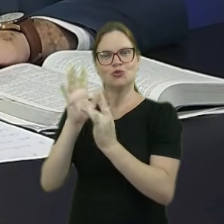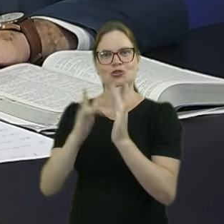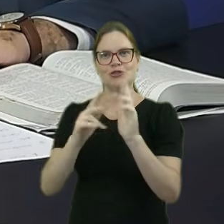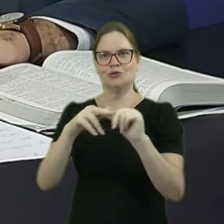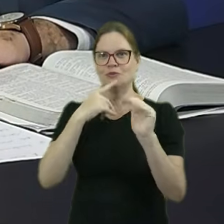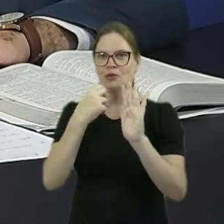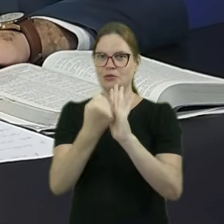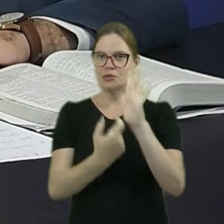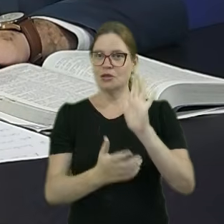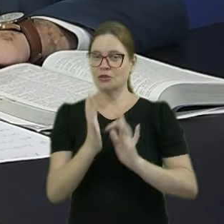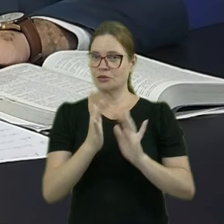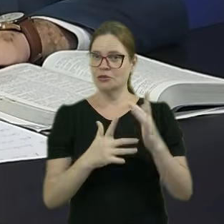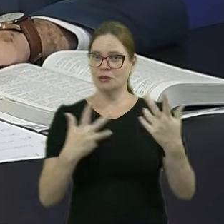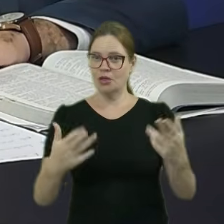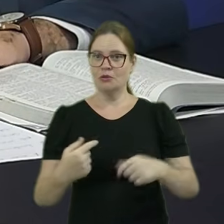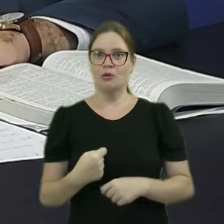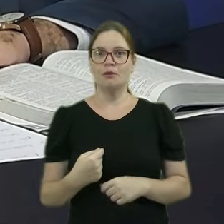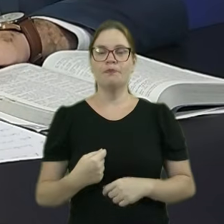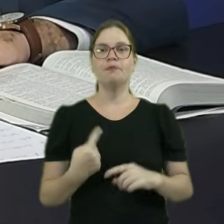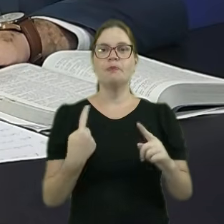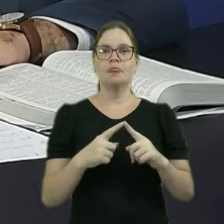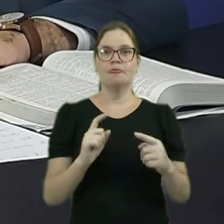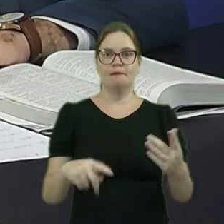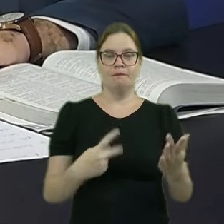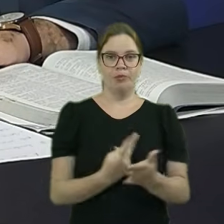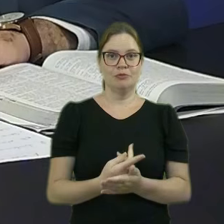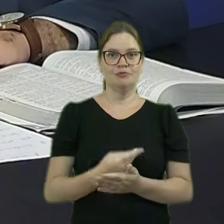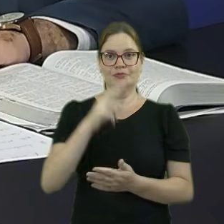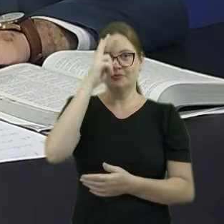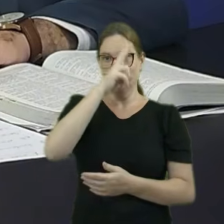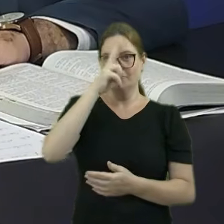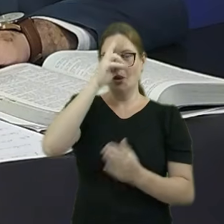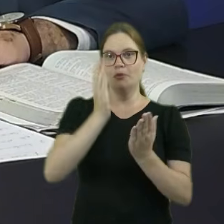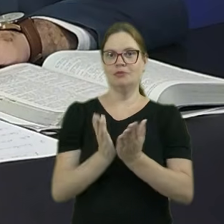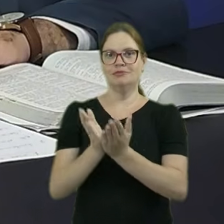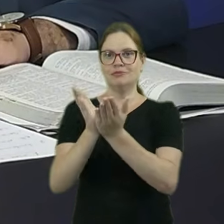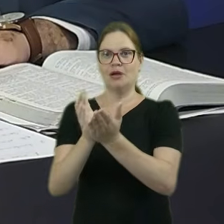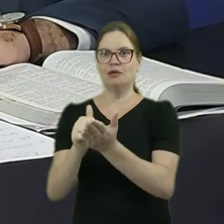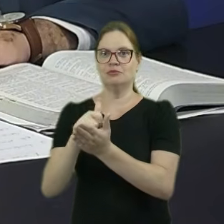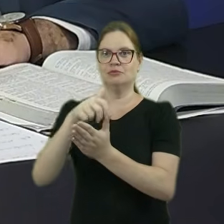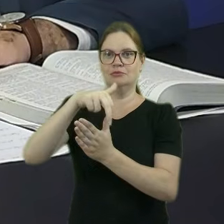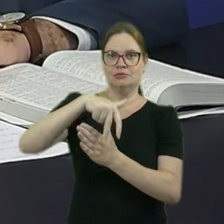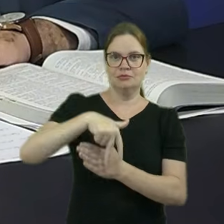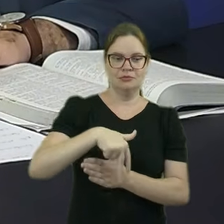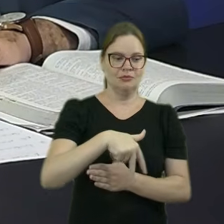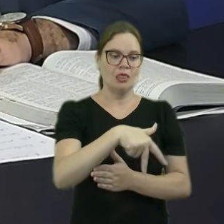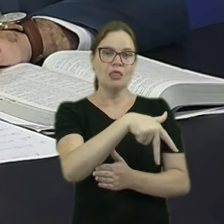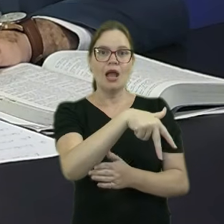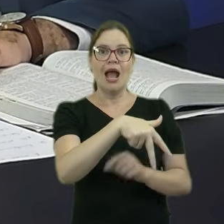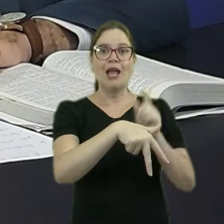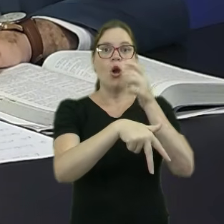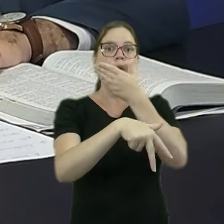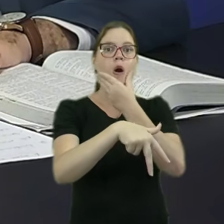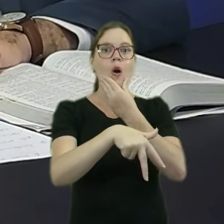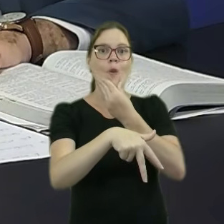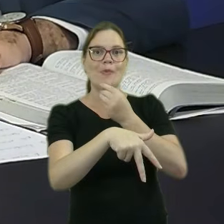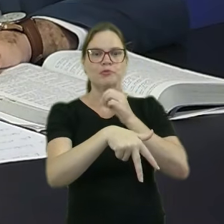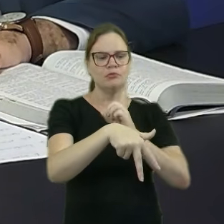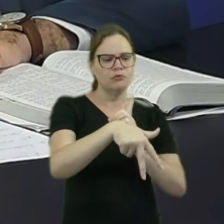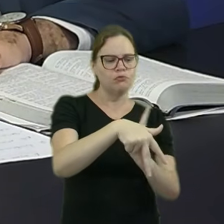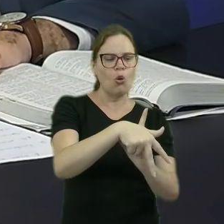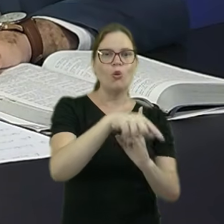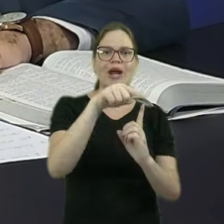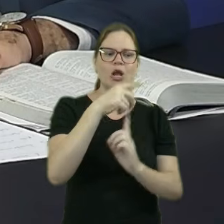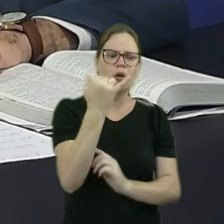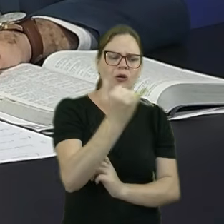mostra que Jesus tinha descido do barco, veio um dos principais da sinagoga, Jairo, com problema com a sua filha,